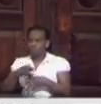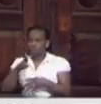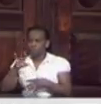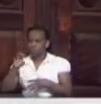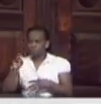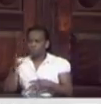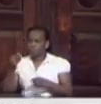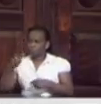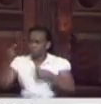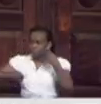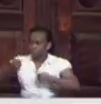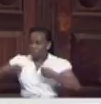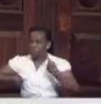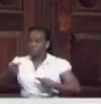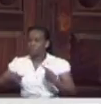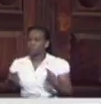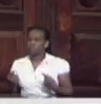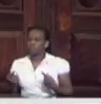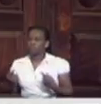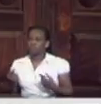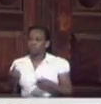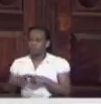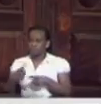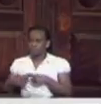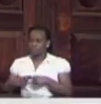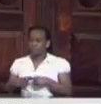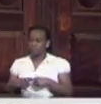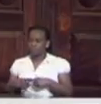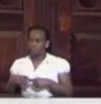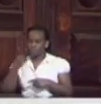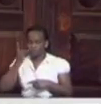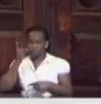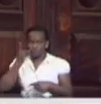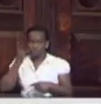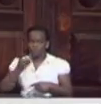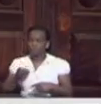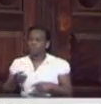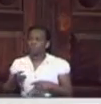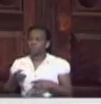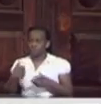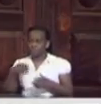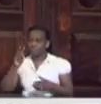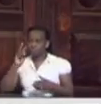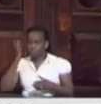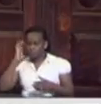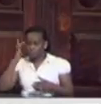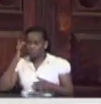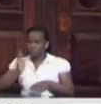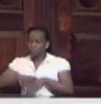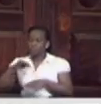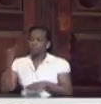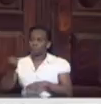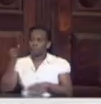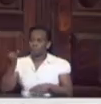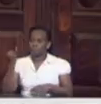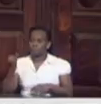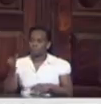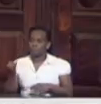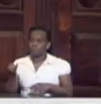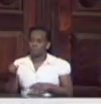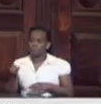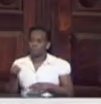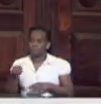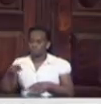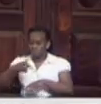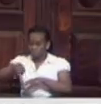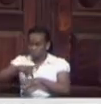bastante propositiva, porque, deputados, considero a Câmara mais importante